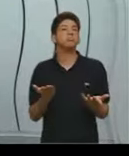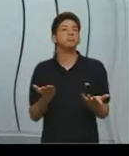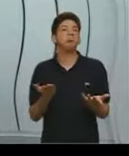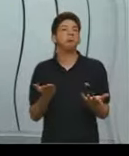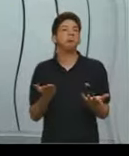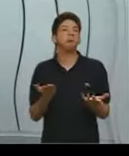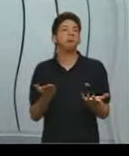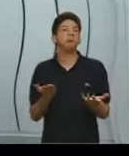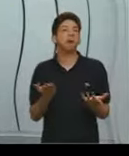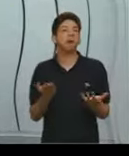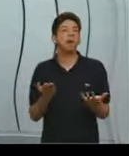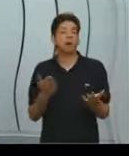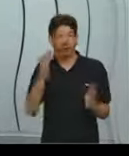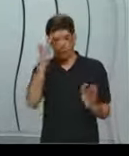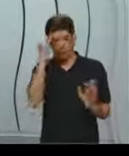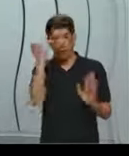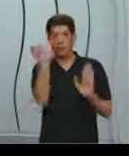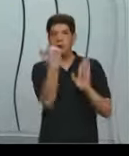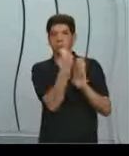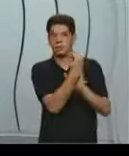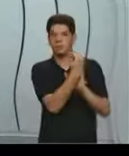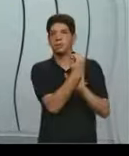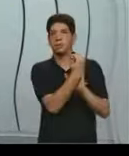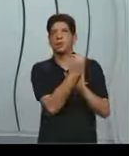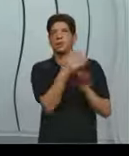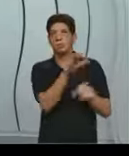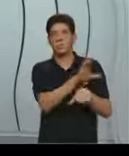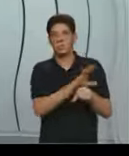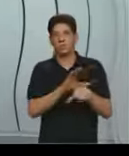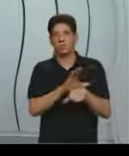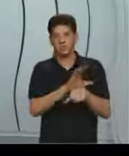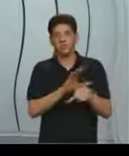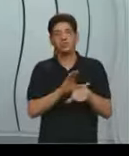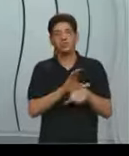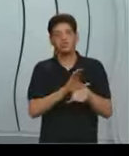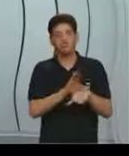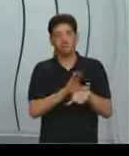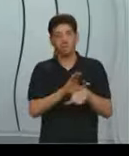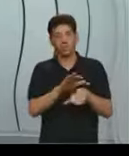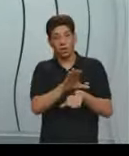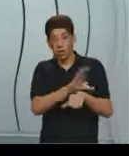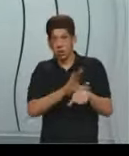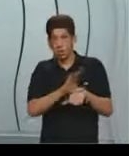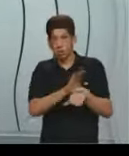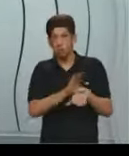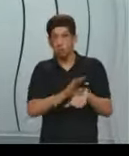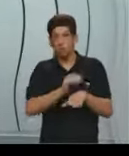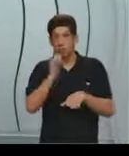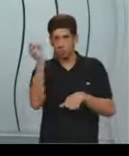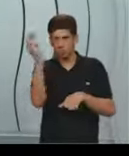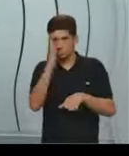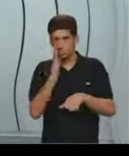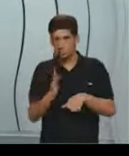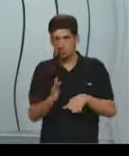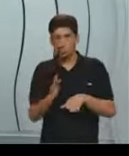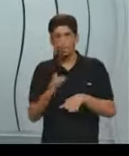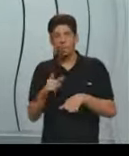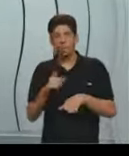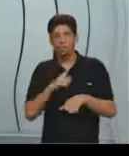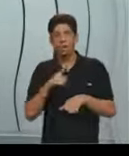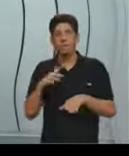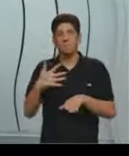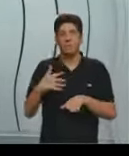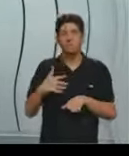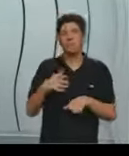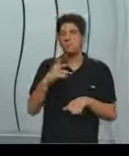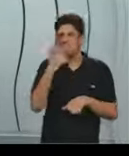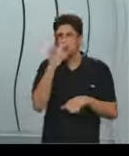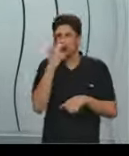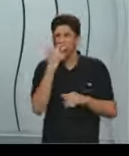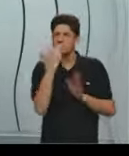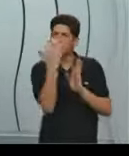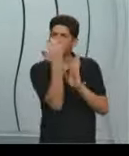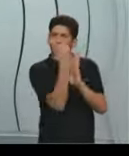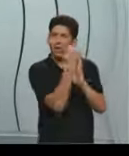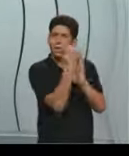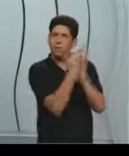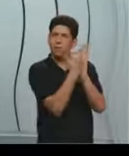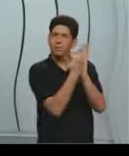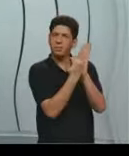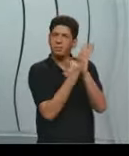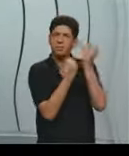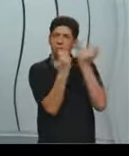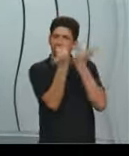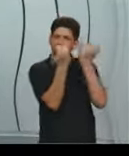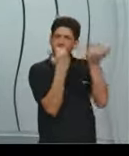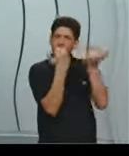fazer Valeu para escrito que a gente tem a Constituição Brasileira EA construção brasileira ela vai ser mais ou menos manual de tudo que o